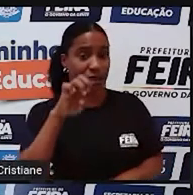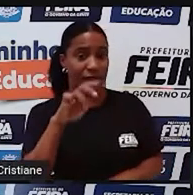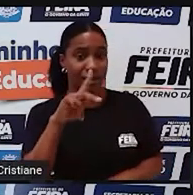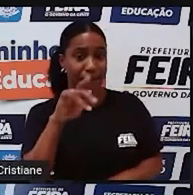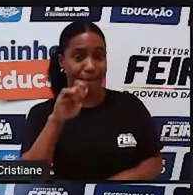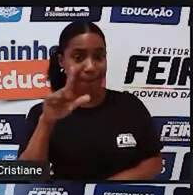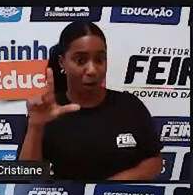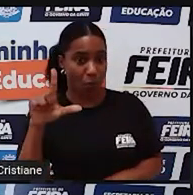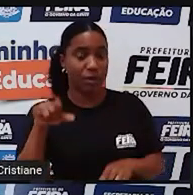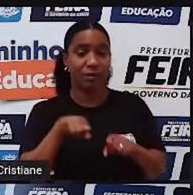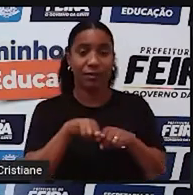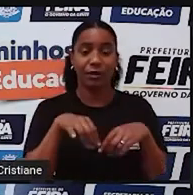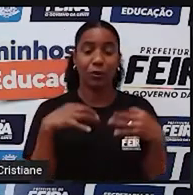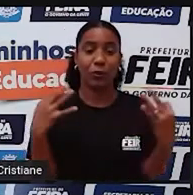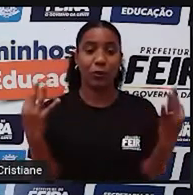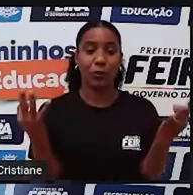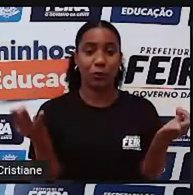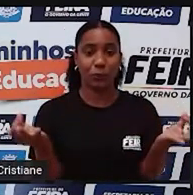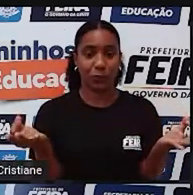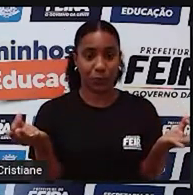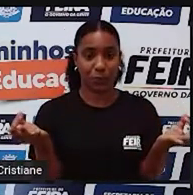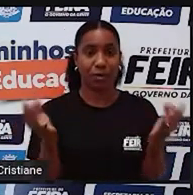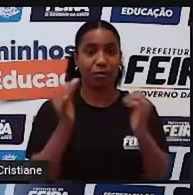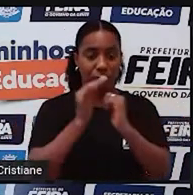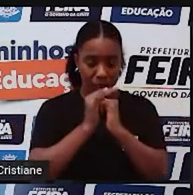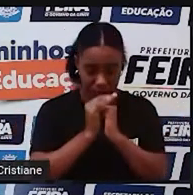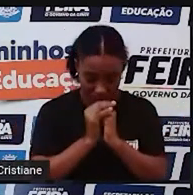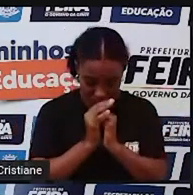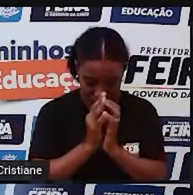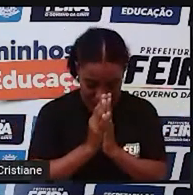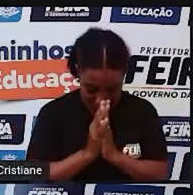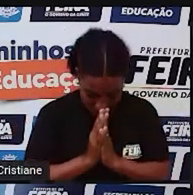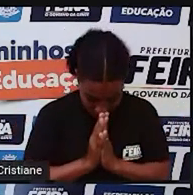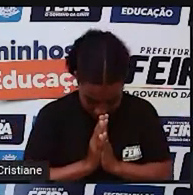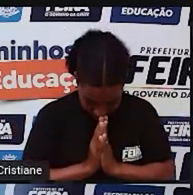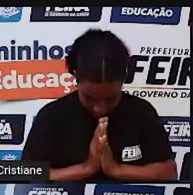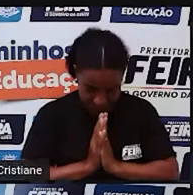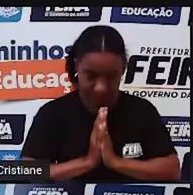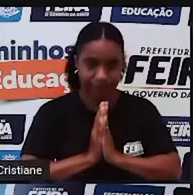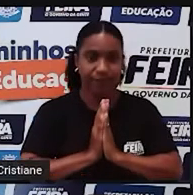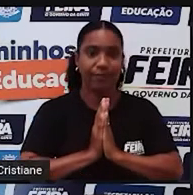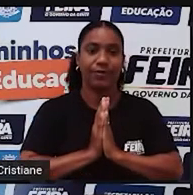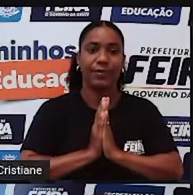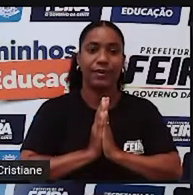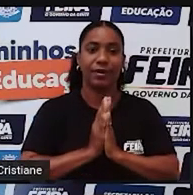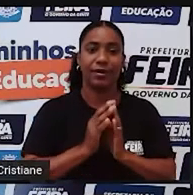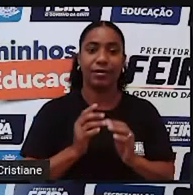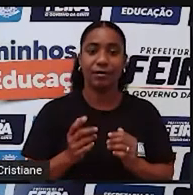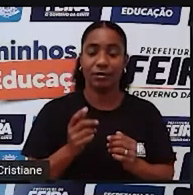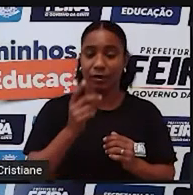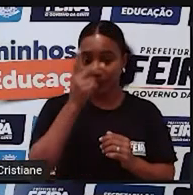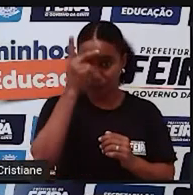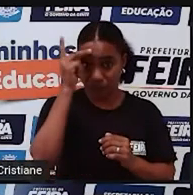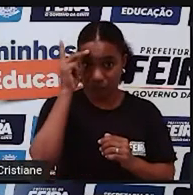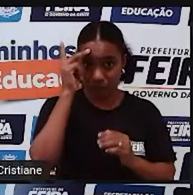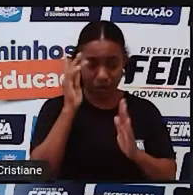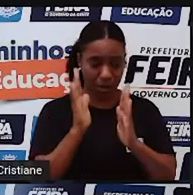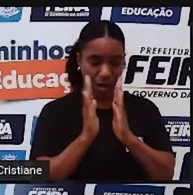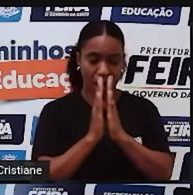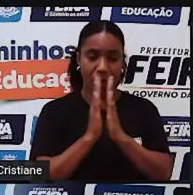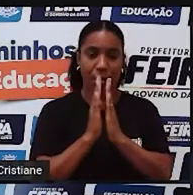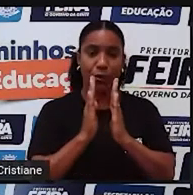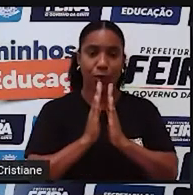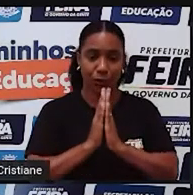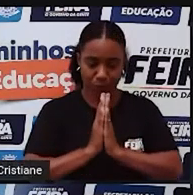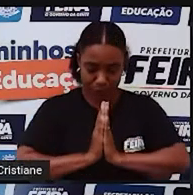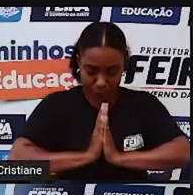os hinduístas. Ao pronunciar a palavra namastê, a pessoa junta as palmas da